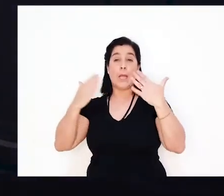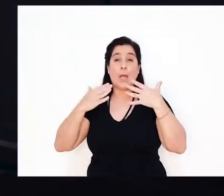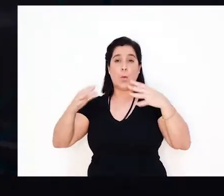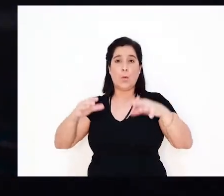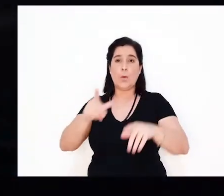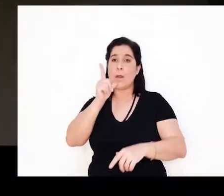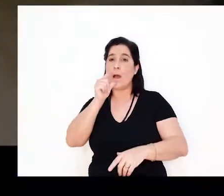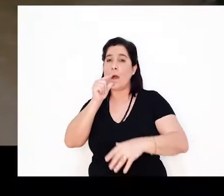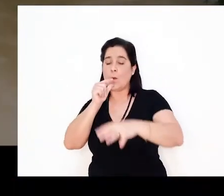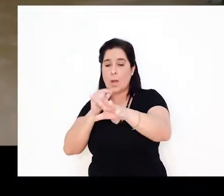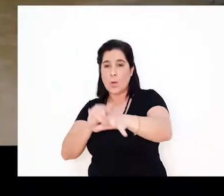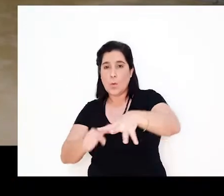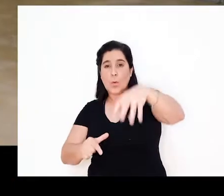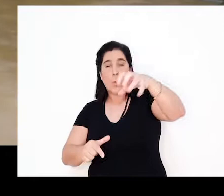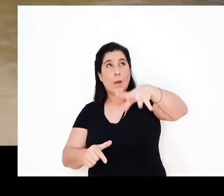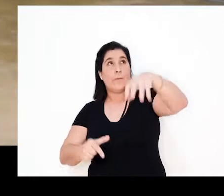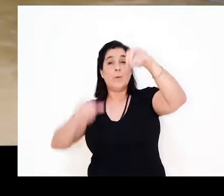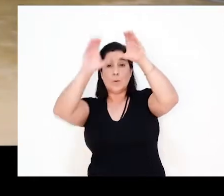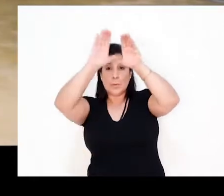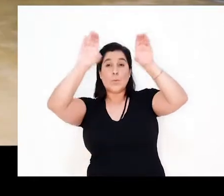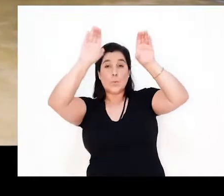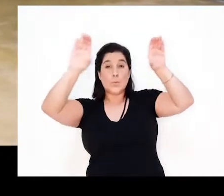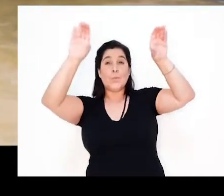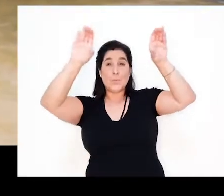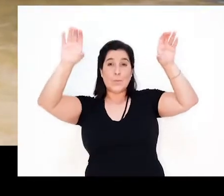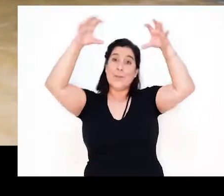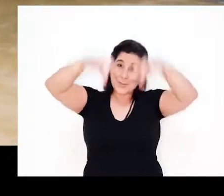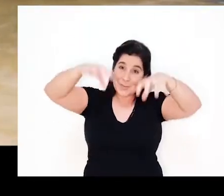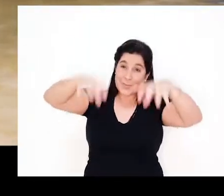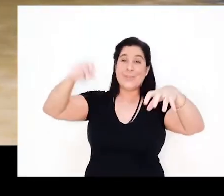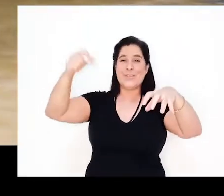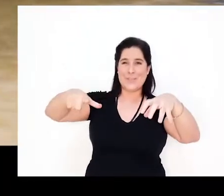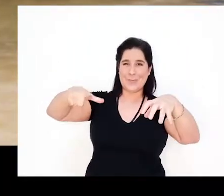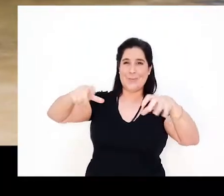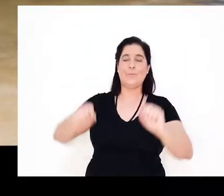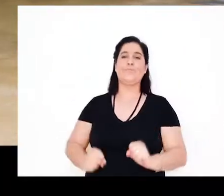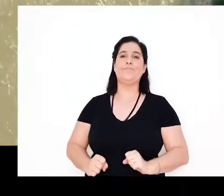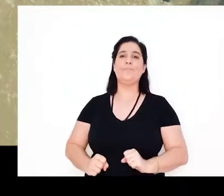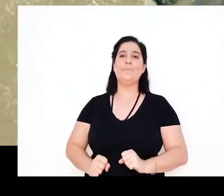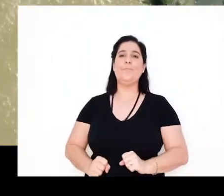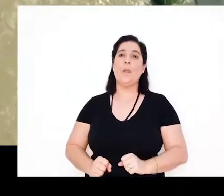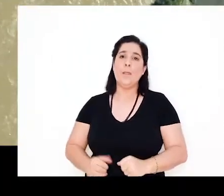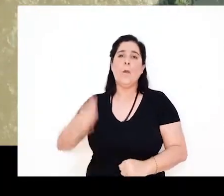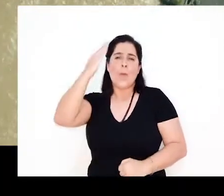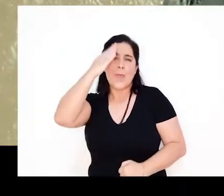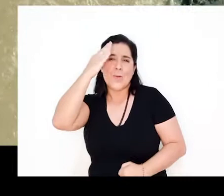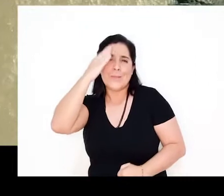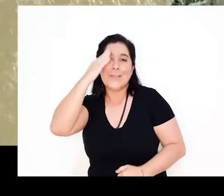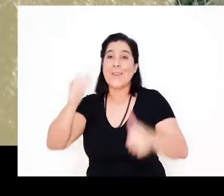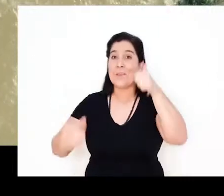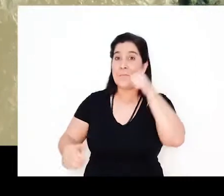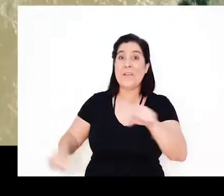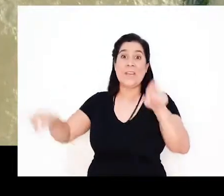ambiente. Bem, agora eu sei que essas mulheres, que também são água, têm muito da Amazônia para